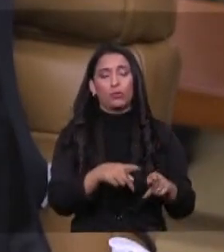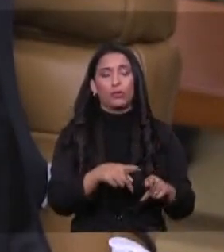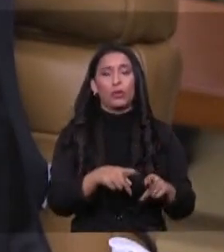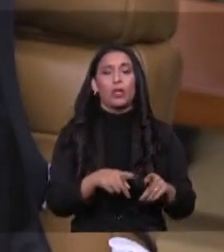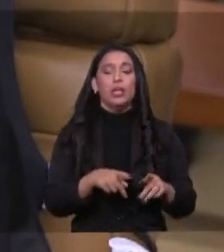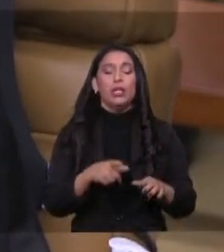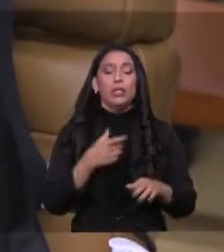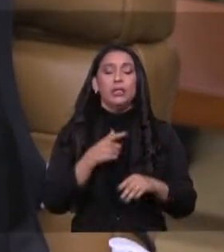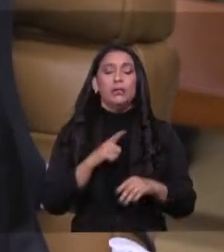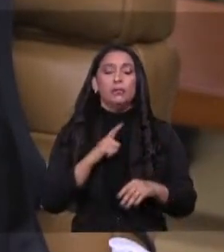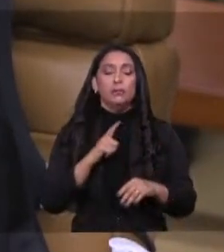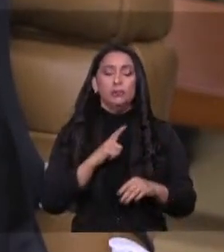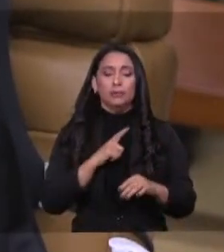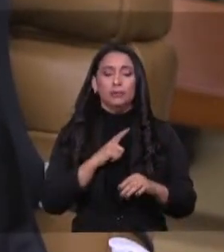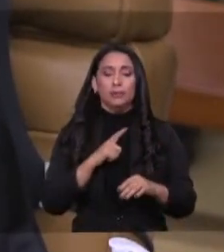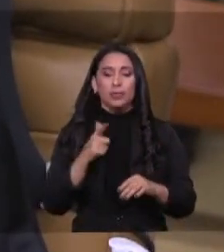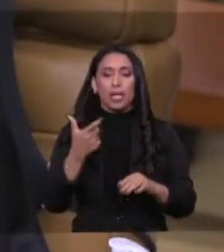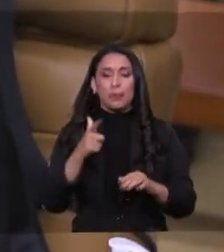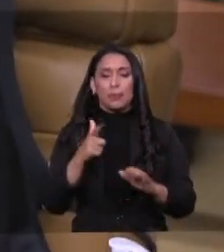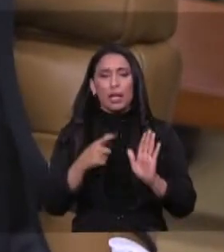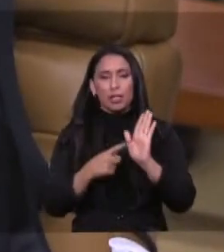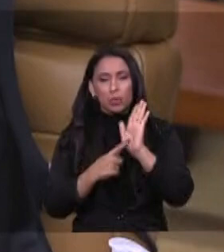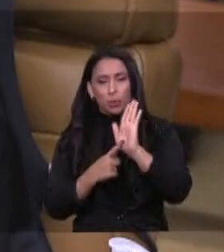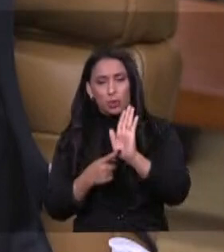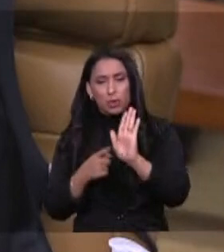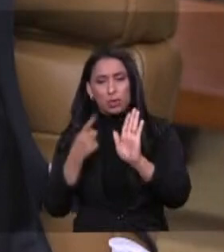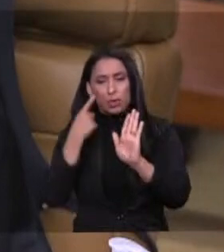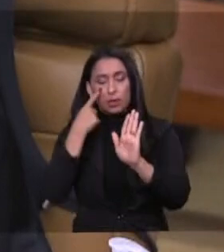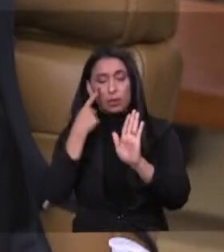parte branca, que é praticamente aí